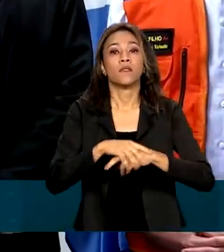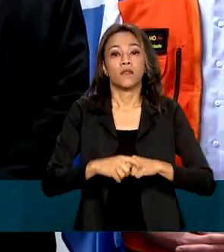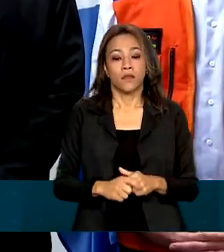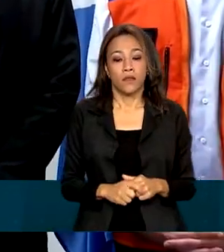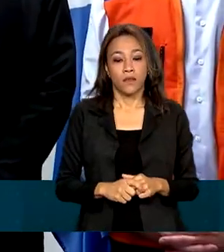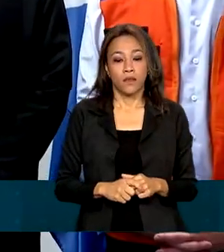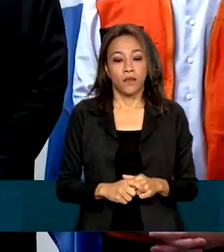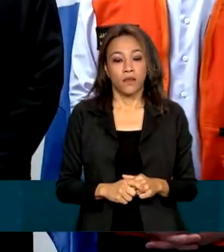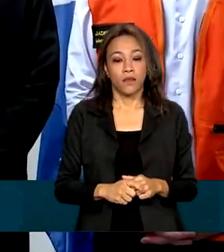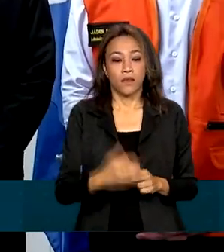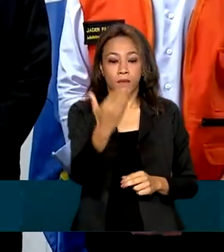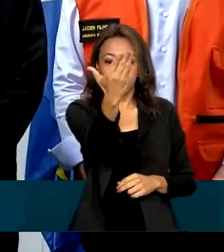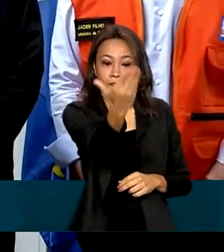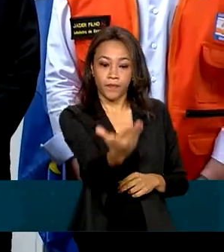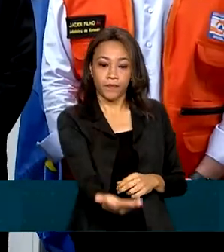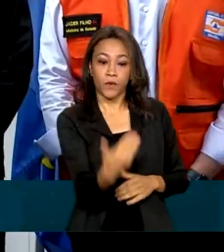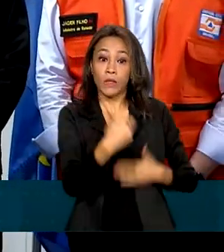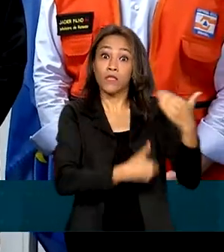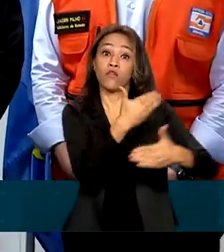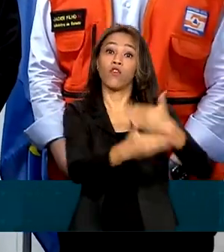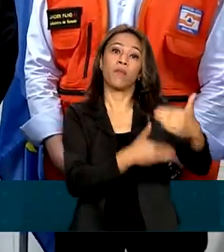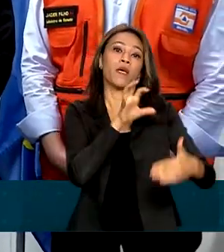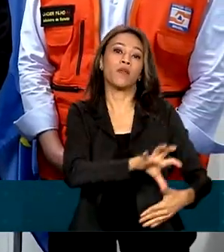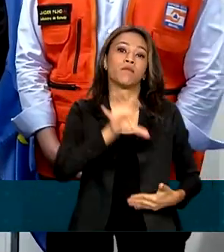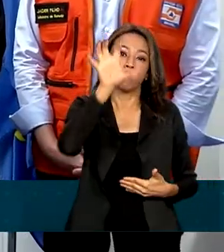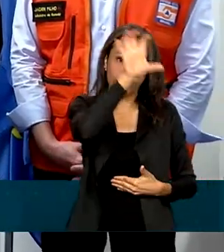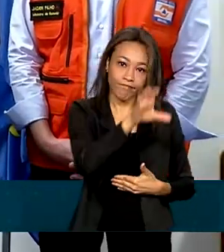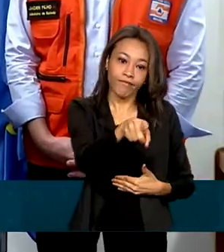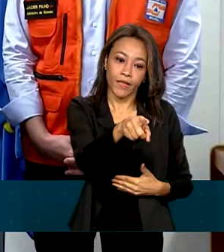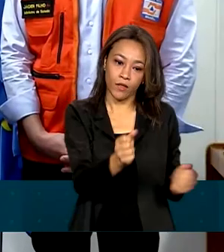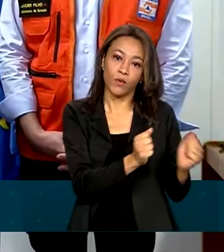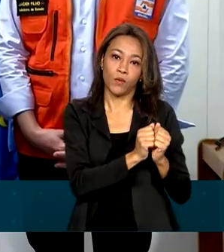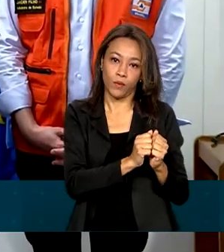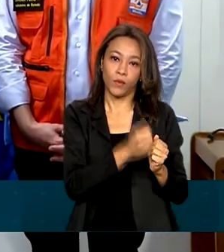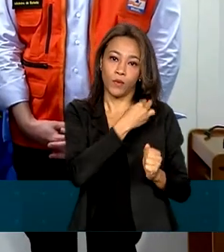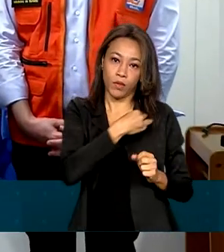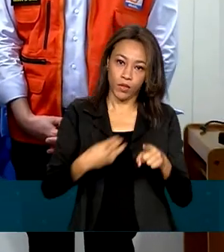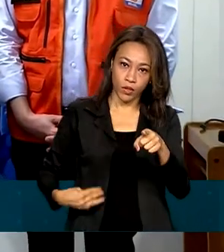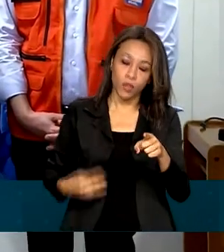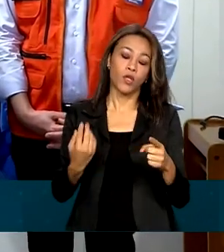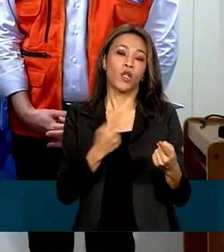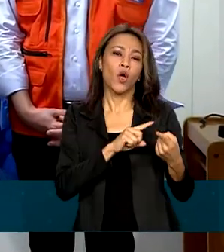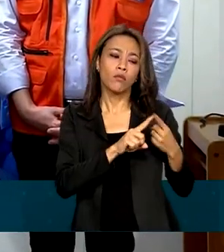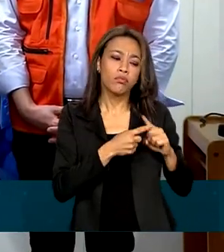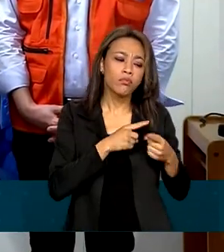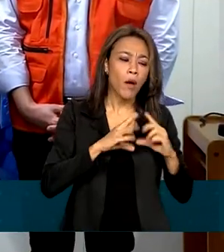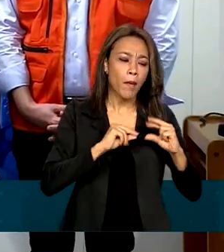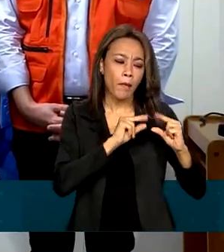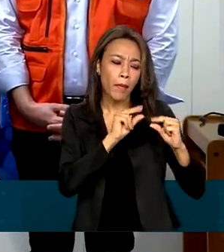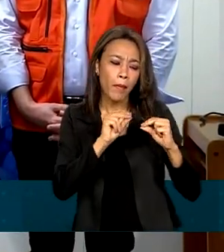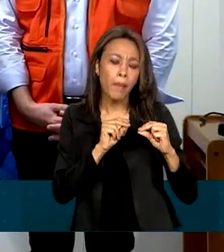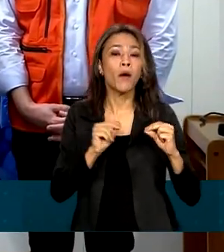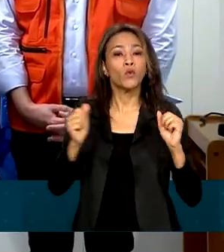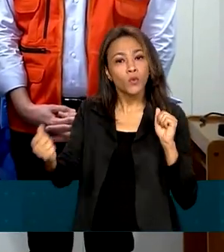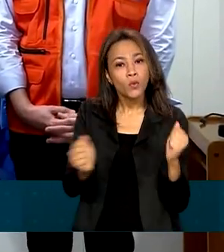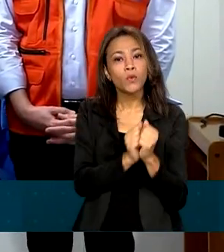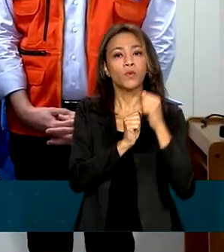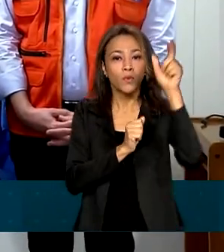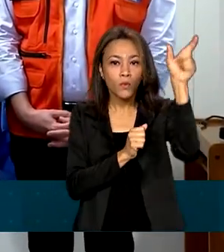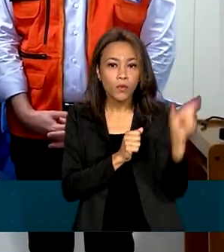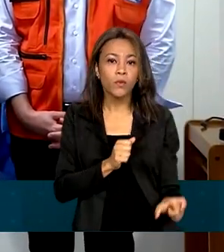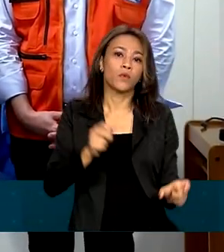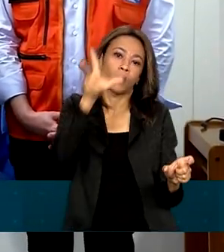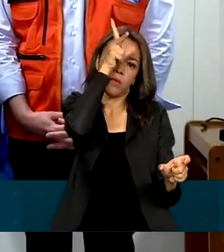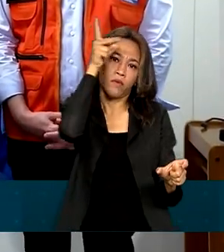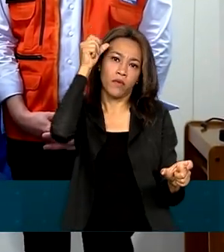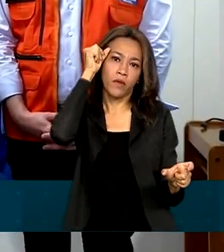do Desenvolvimento Regional, para que a gente possa discutir com o Edinho e saber, sabe, o quanto